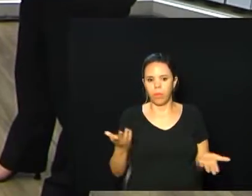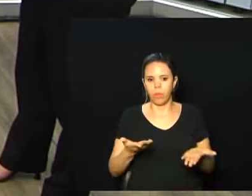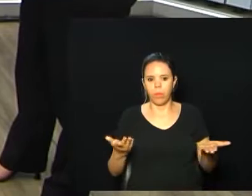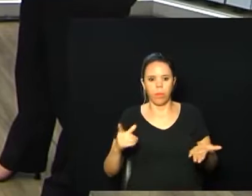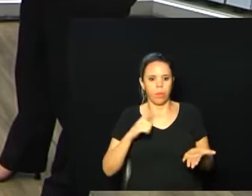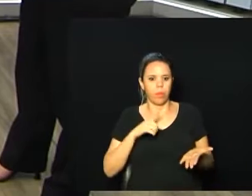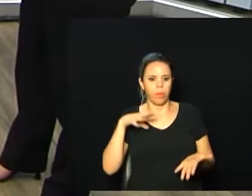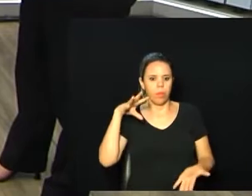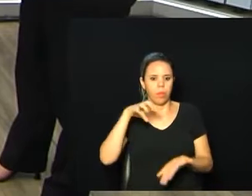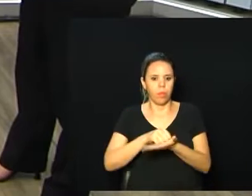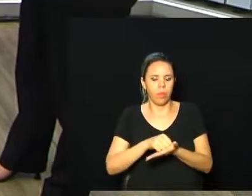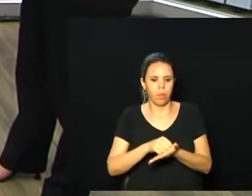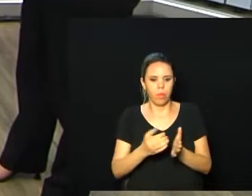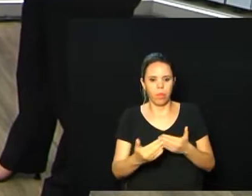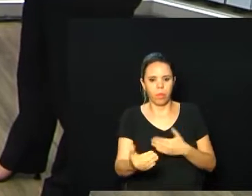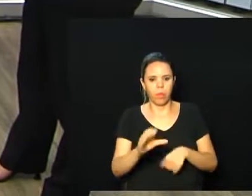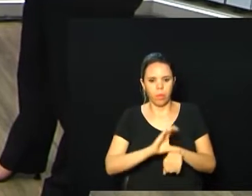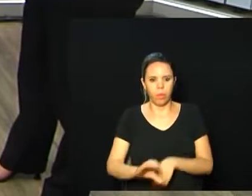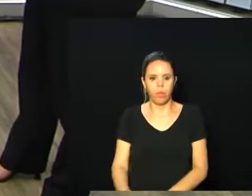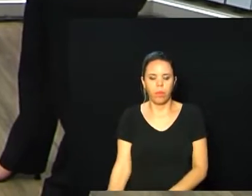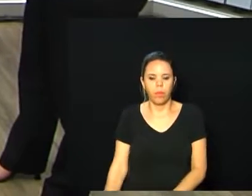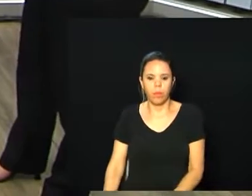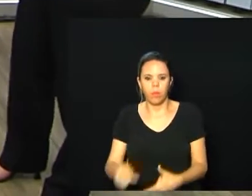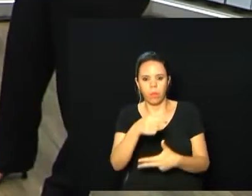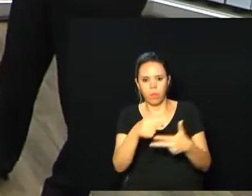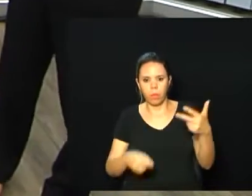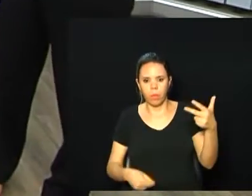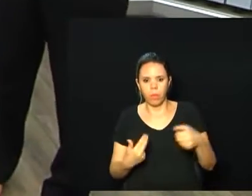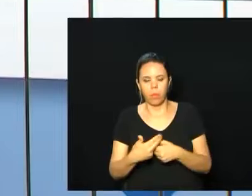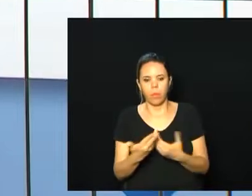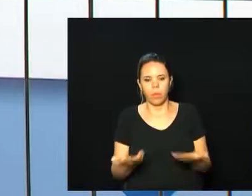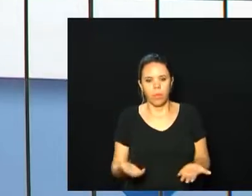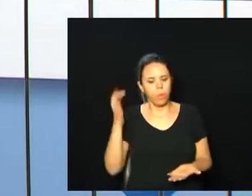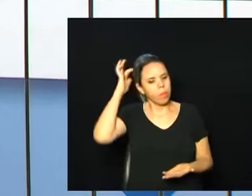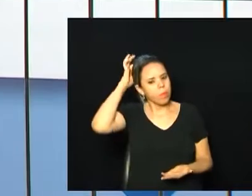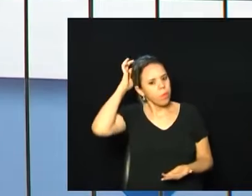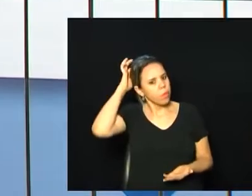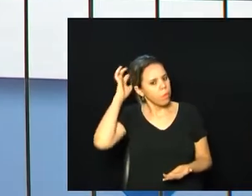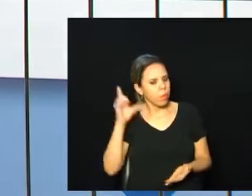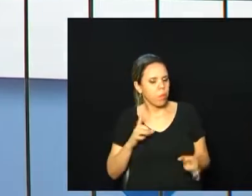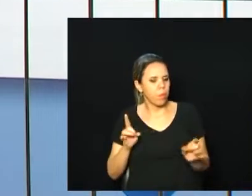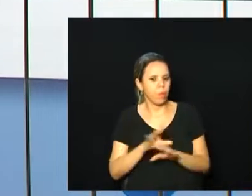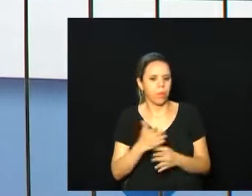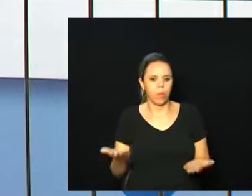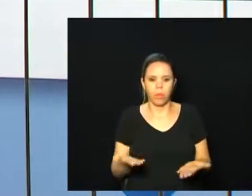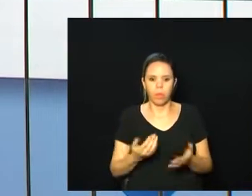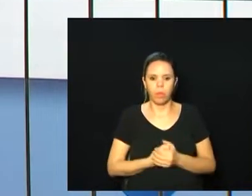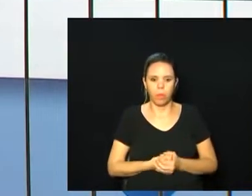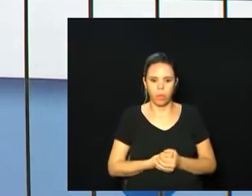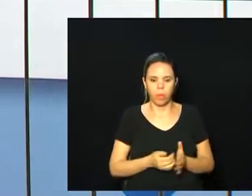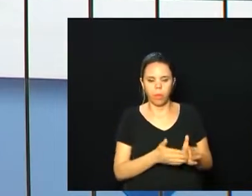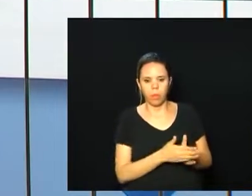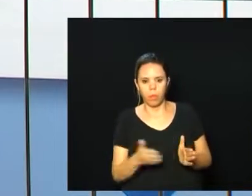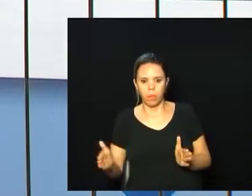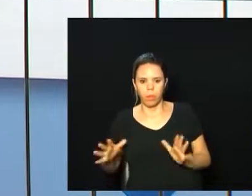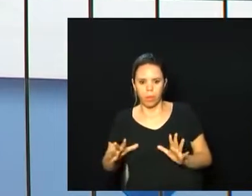tem inscrição prorrogada Enem Unicamp, como assim? Olha, essas inscrições, elas terminariam hoje. A gente está nesse período de